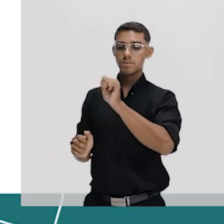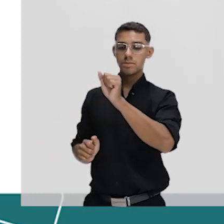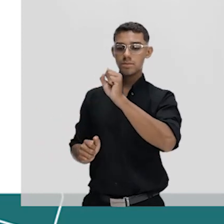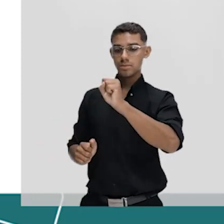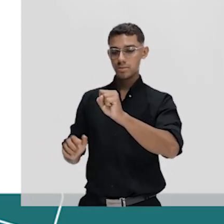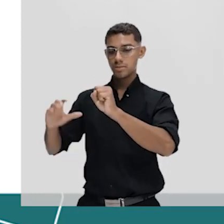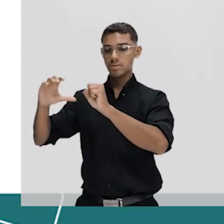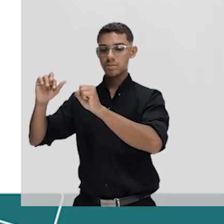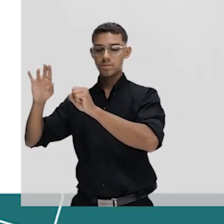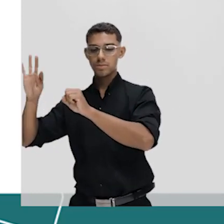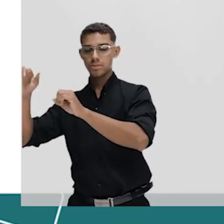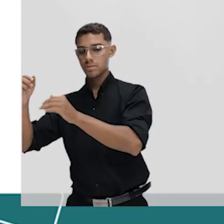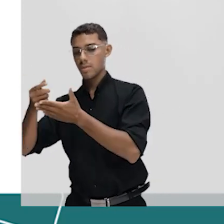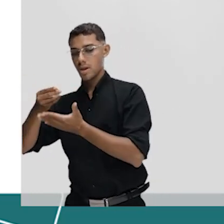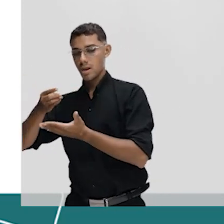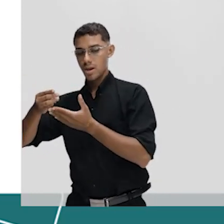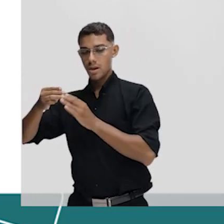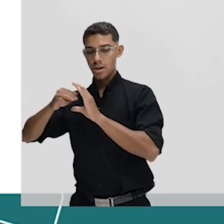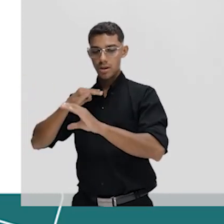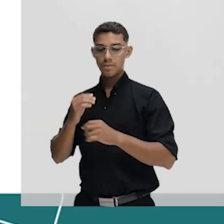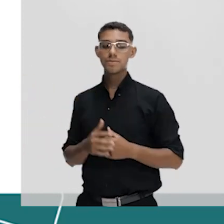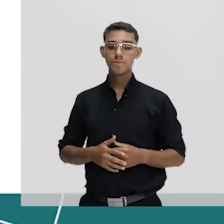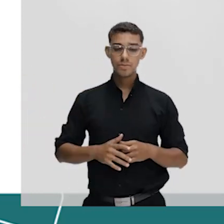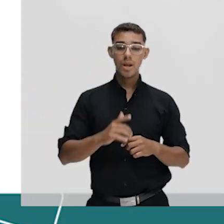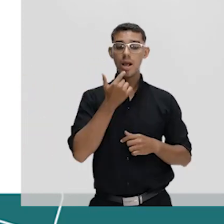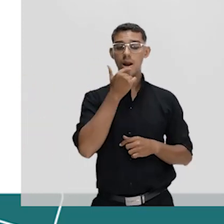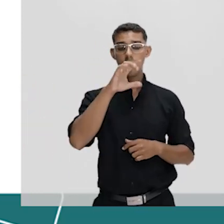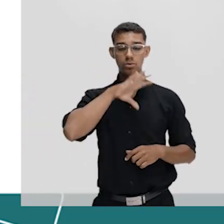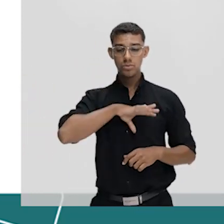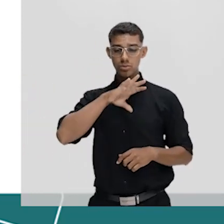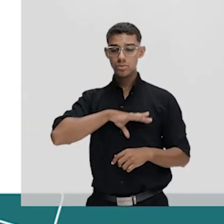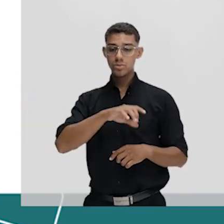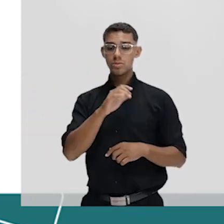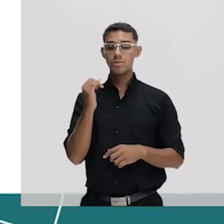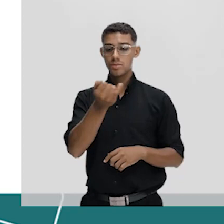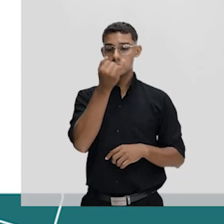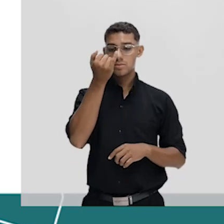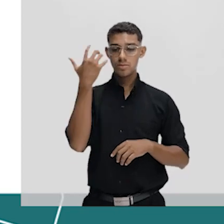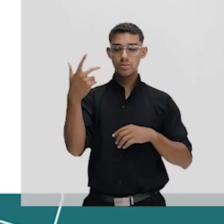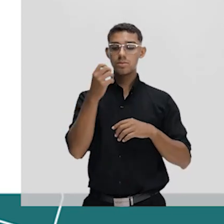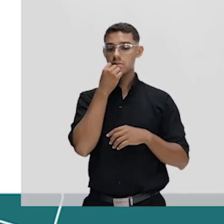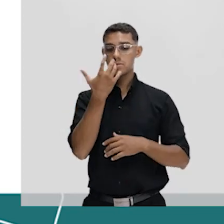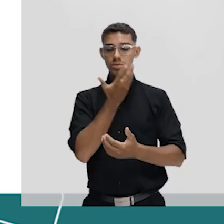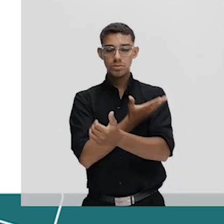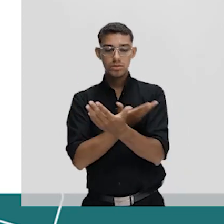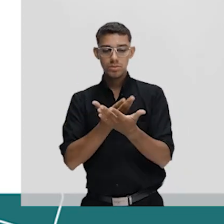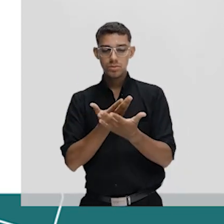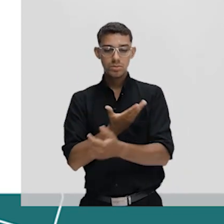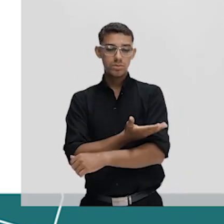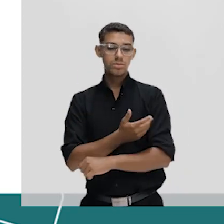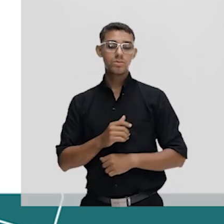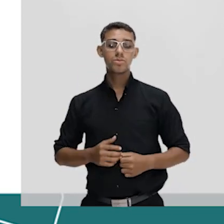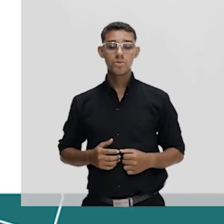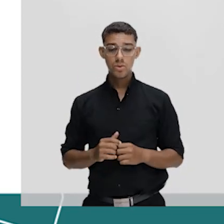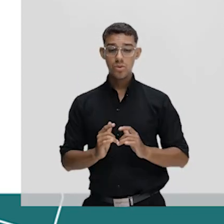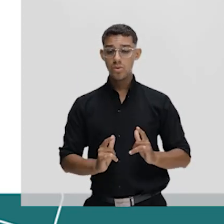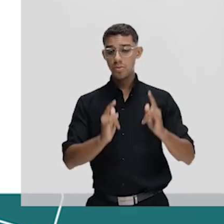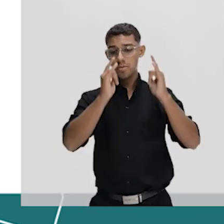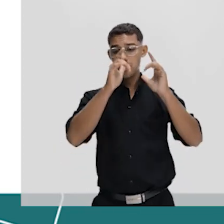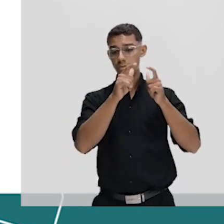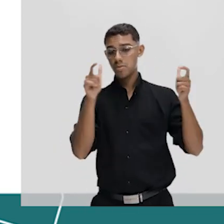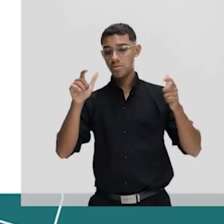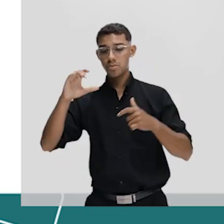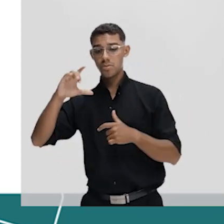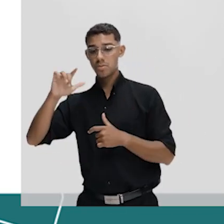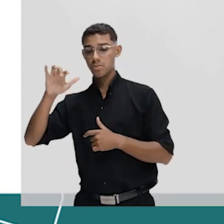é maior que a clínica. Ele esqueceu de comer a carne feita por sua mãe. O dever para casa será